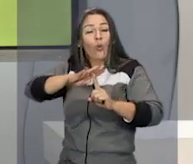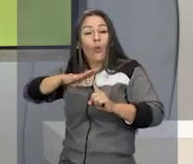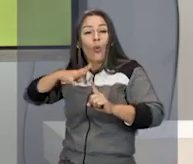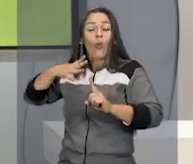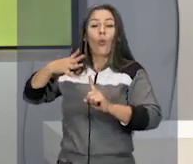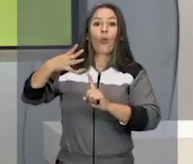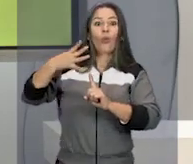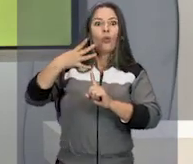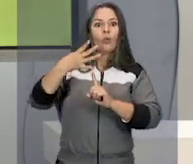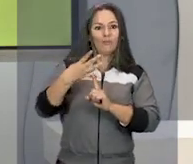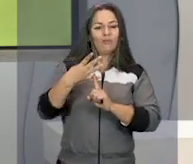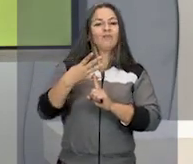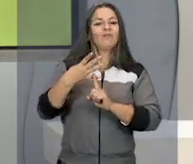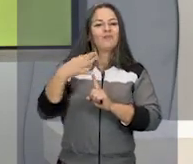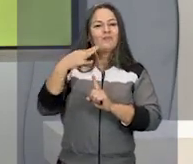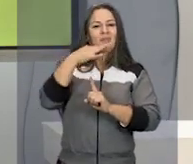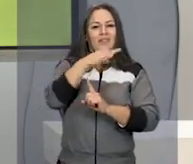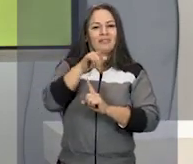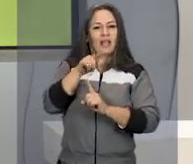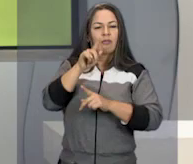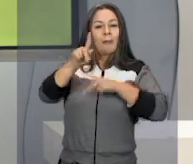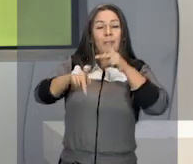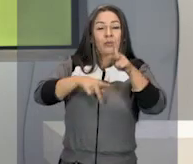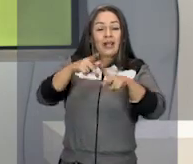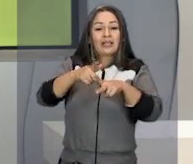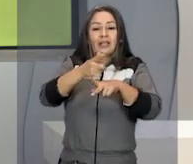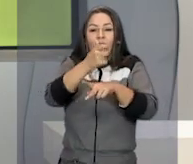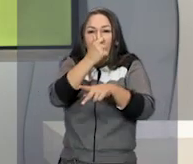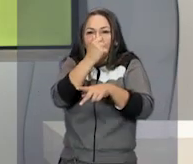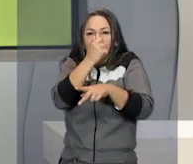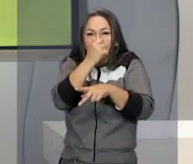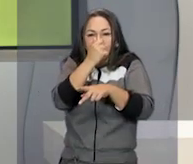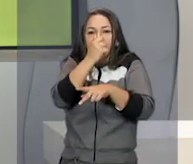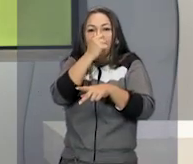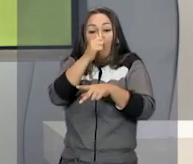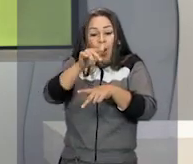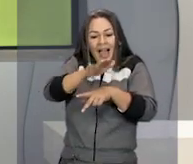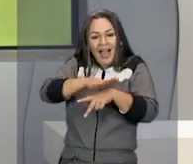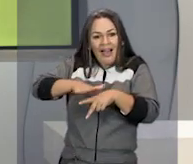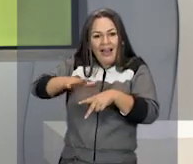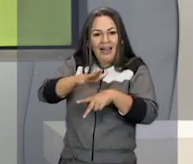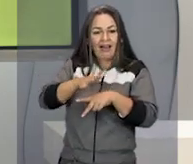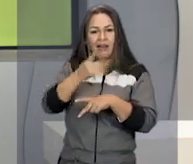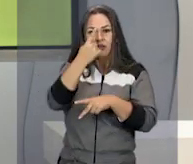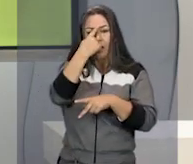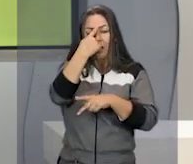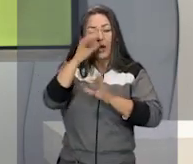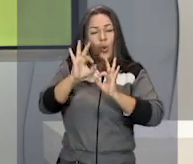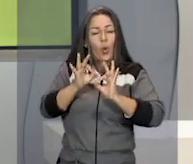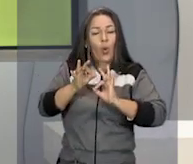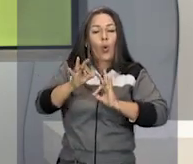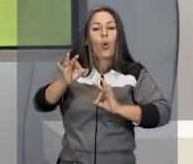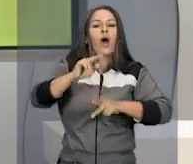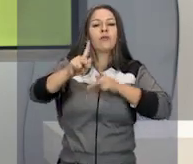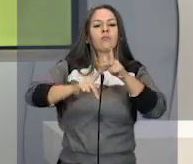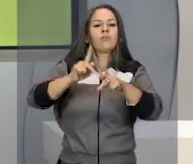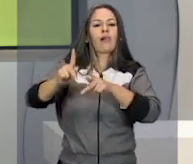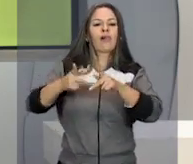adensadas no mesmo lugar. Na Índia não tem nenhum vazio demográfico, né? Ou seja, regiões pouco habitadas, pouco povoadas.